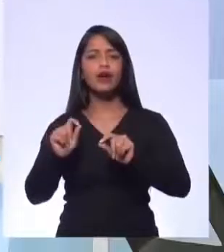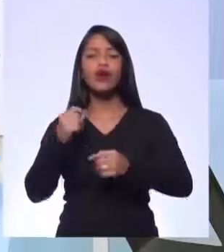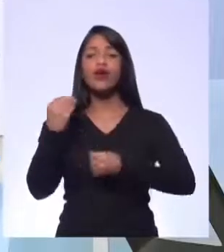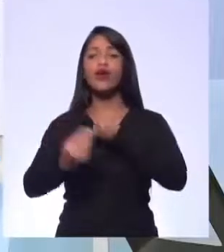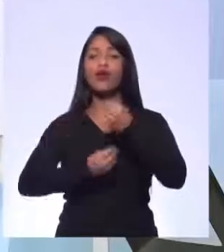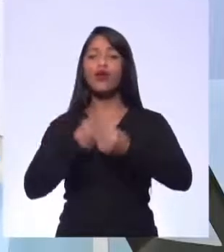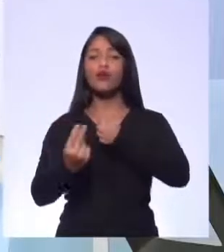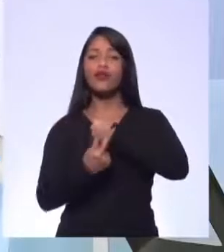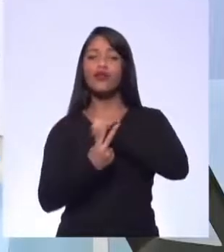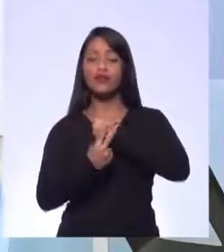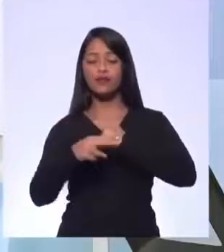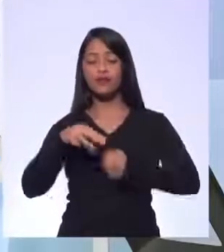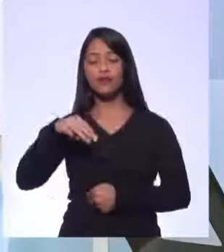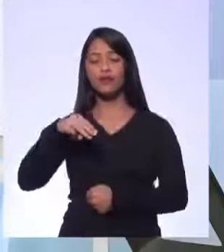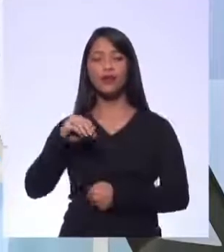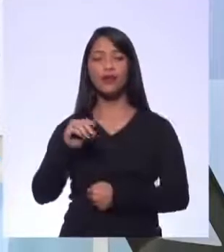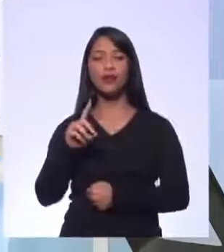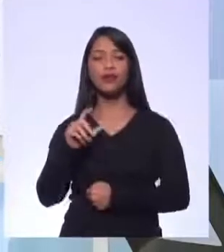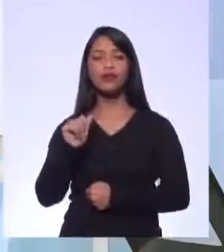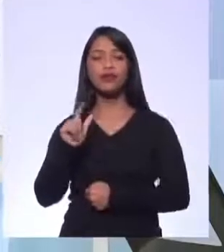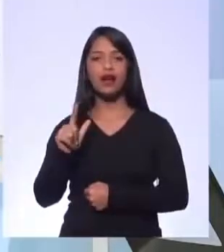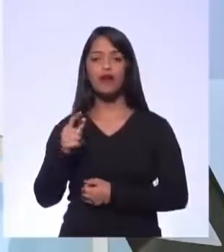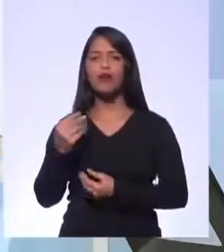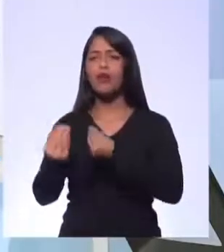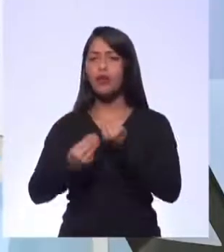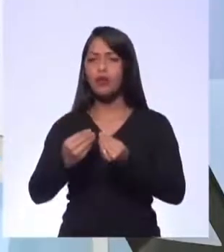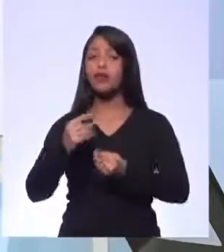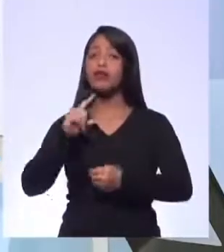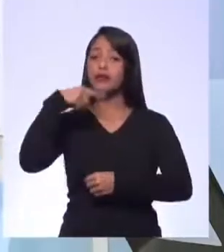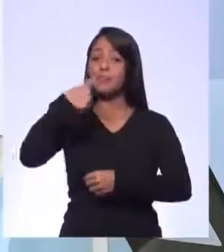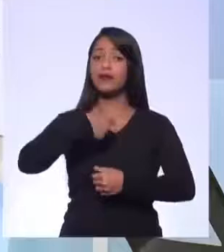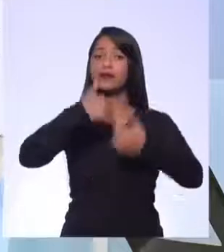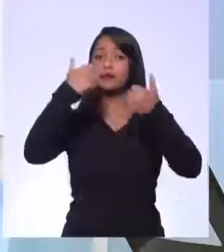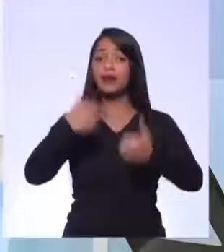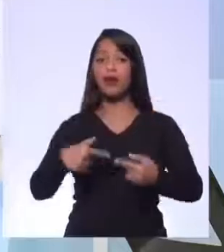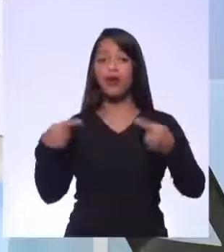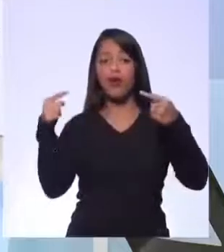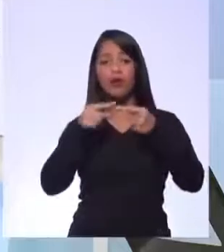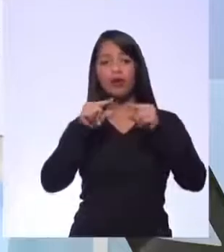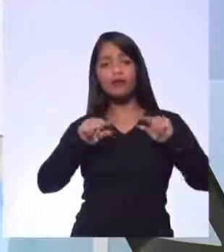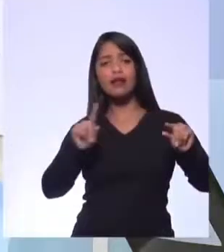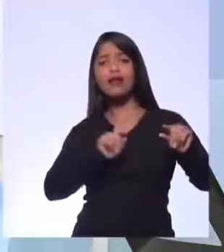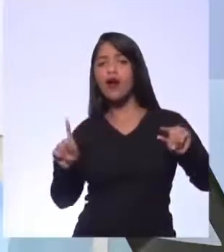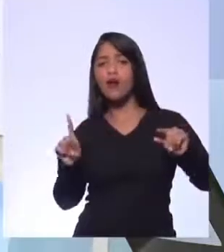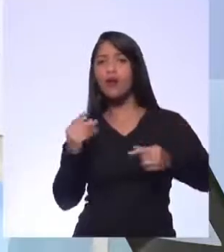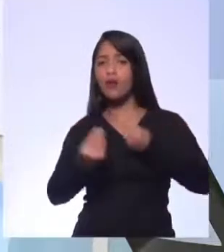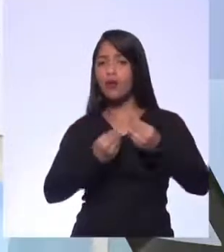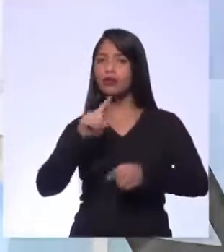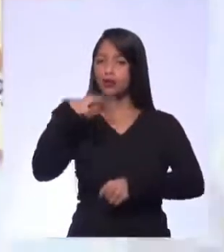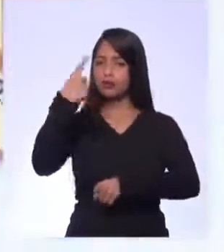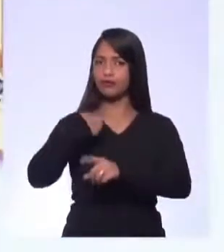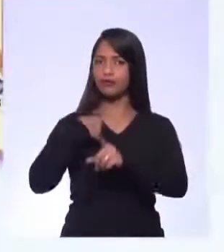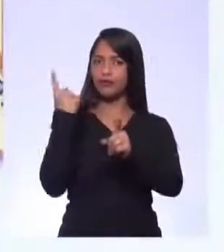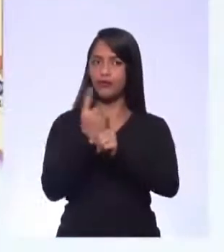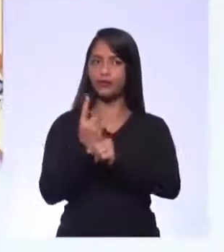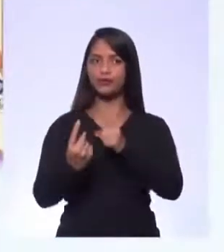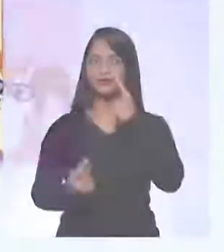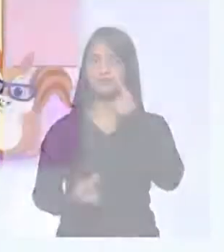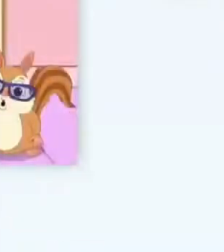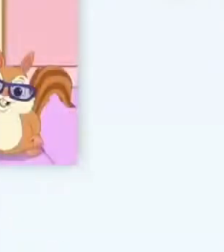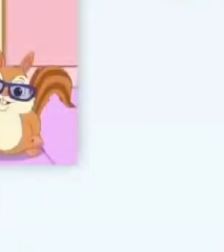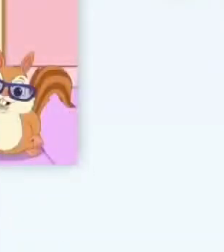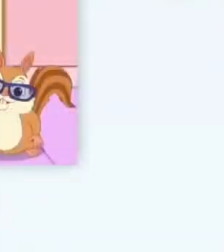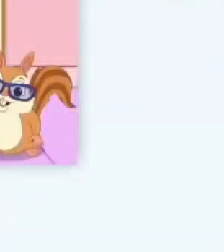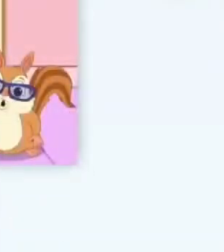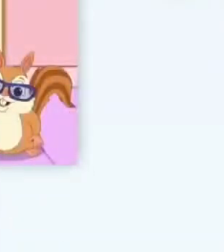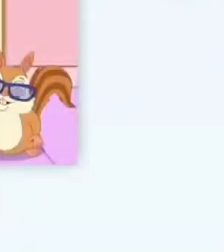verbo modal e eu ainda tenho que explicar a negativa dele, tá certo? Então, see you later, te vejo daqui a pouco. The word can is